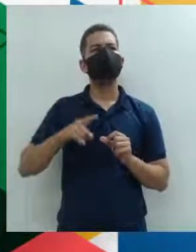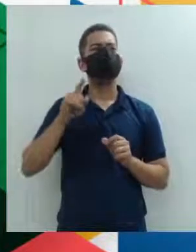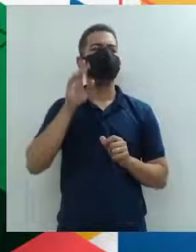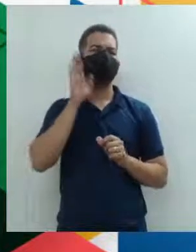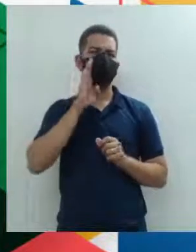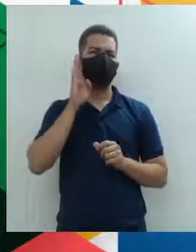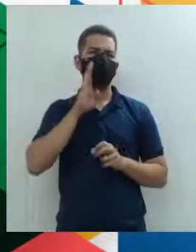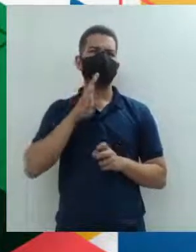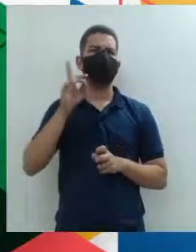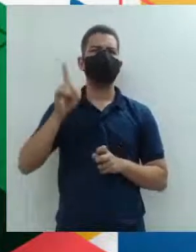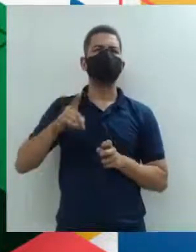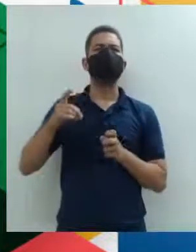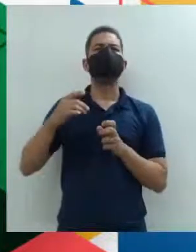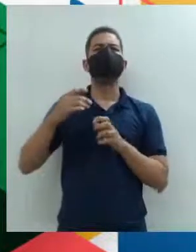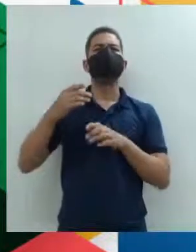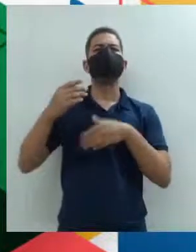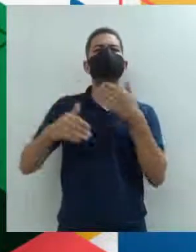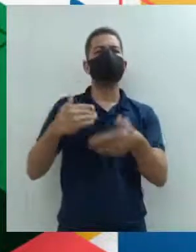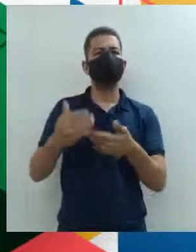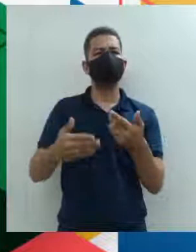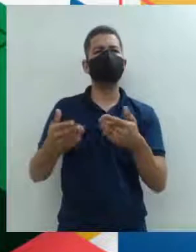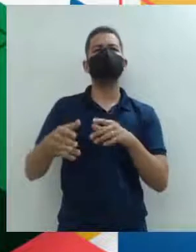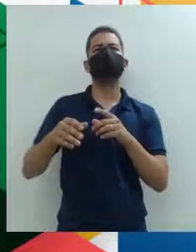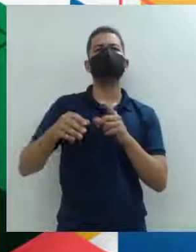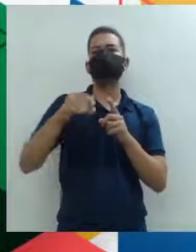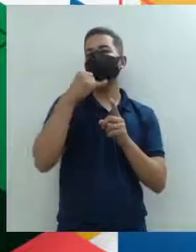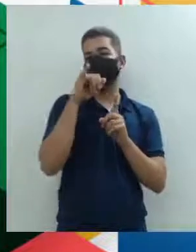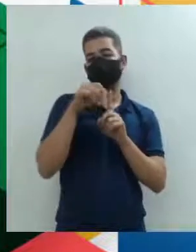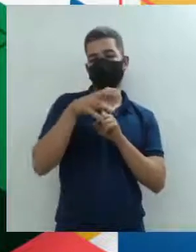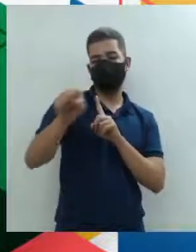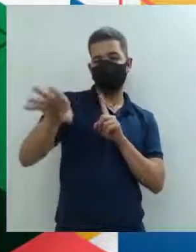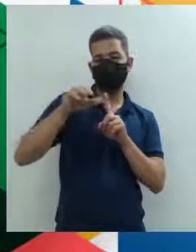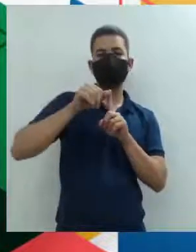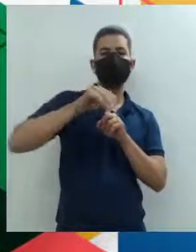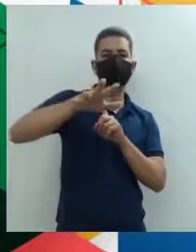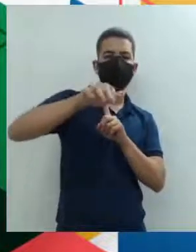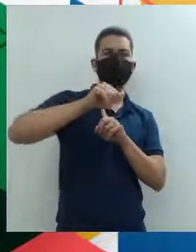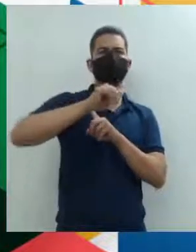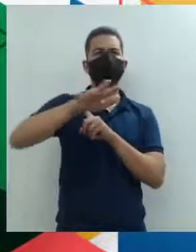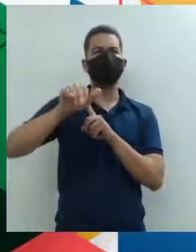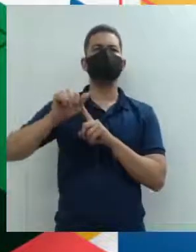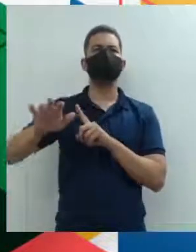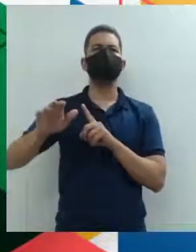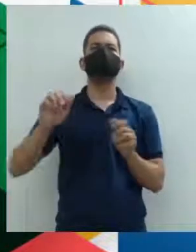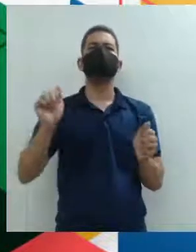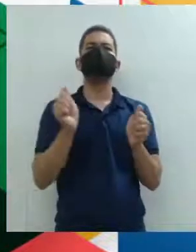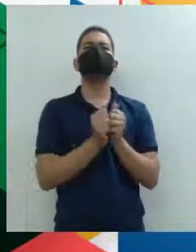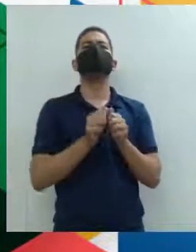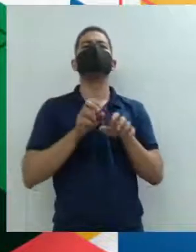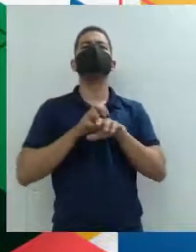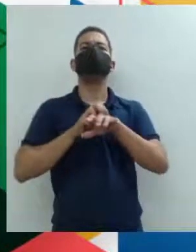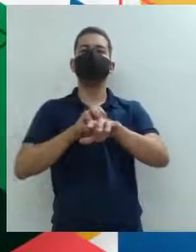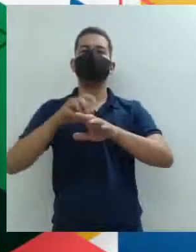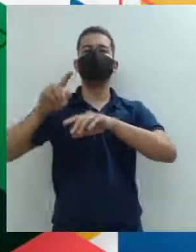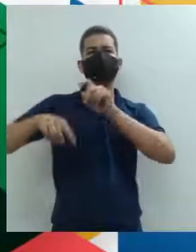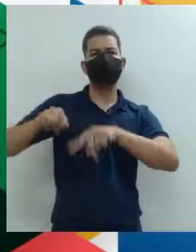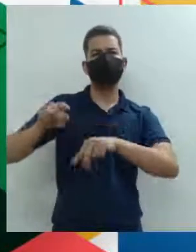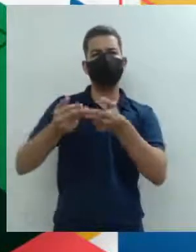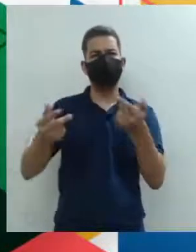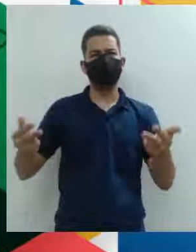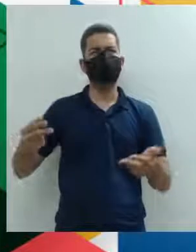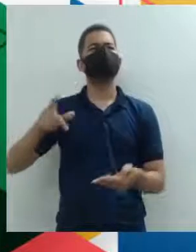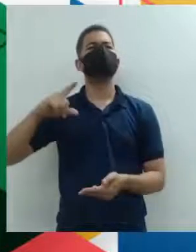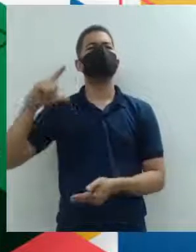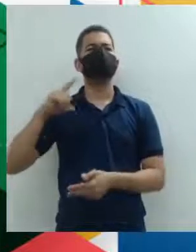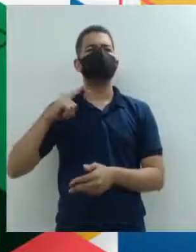também. Ela é um processo de transmissão de energia e é acompanhada do transporte de matéria, né? É